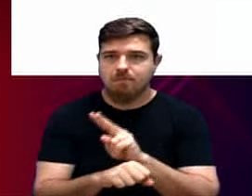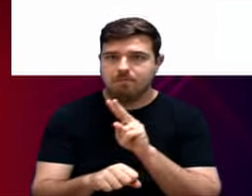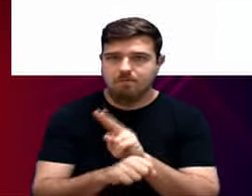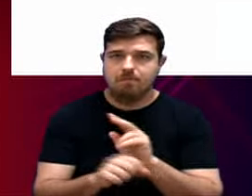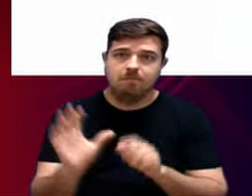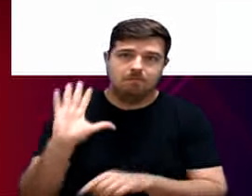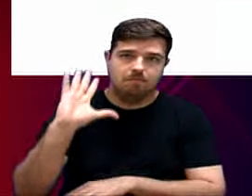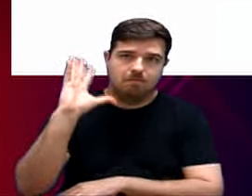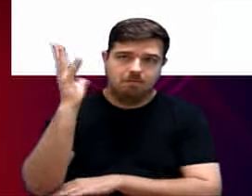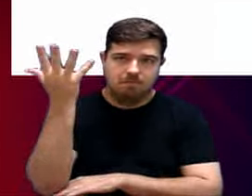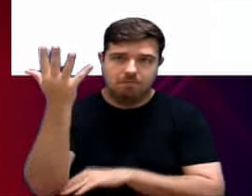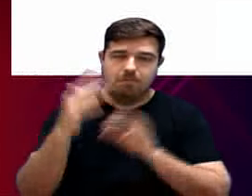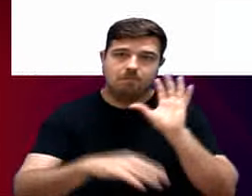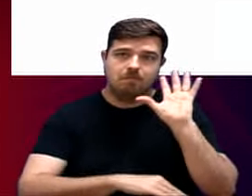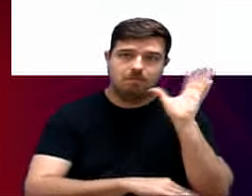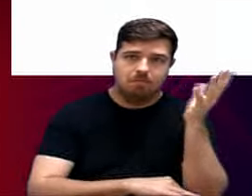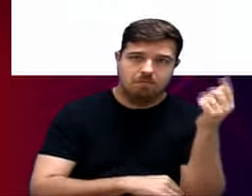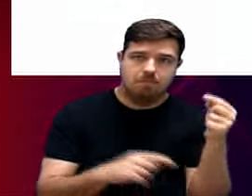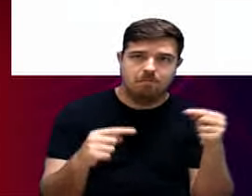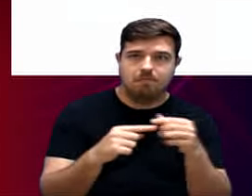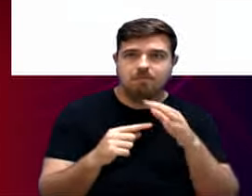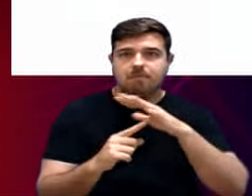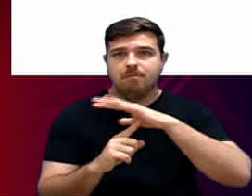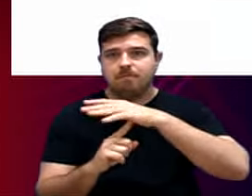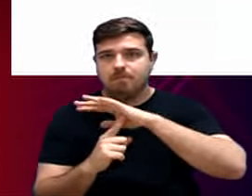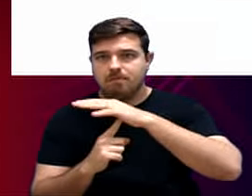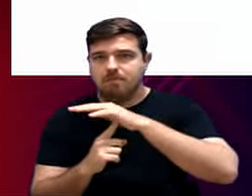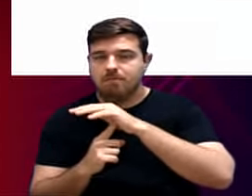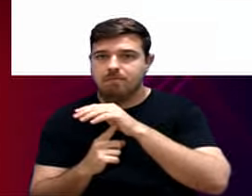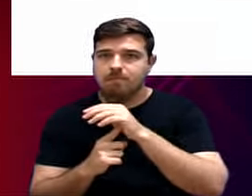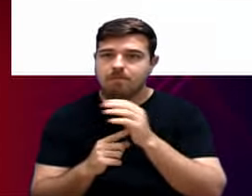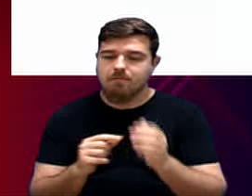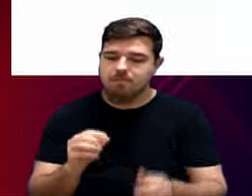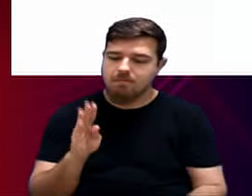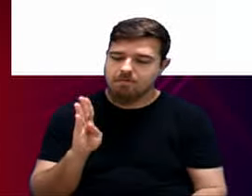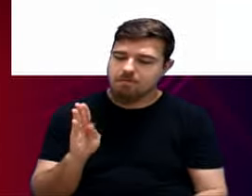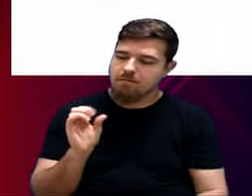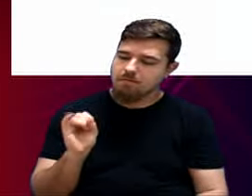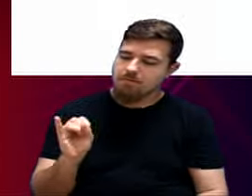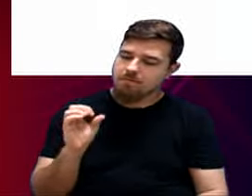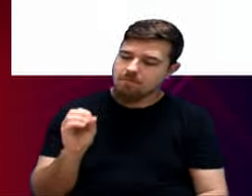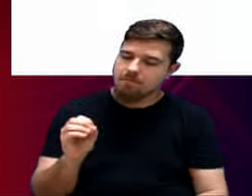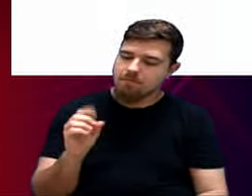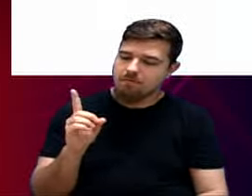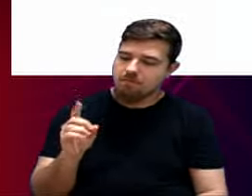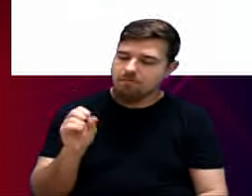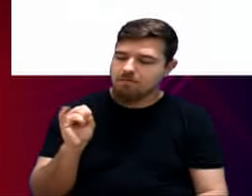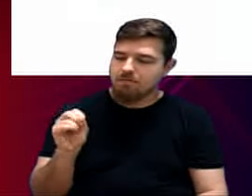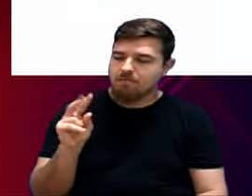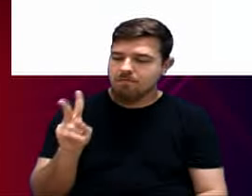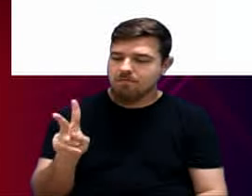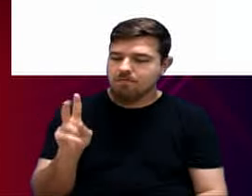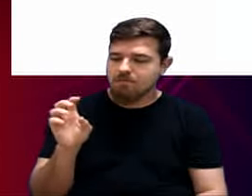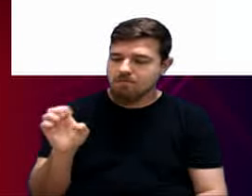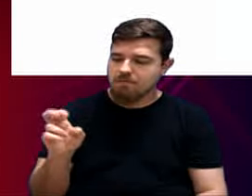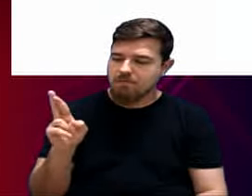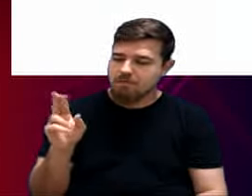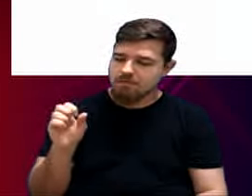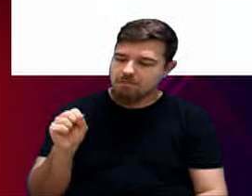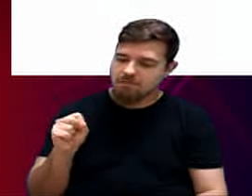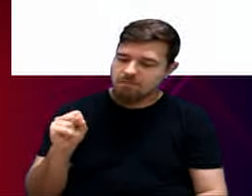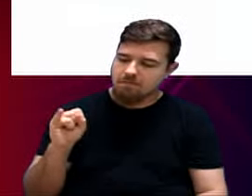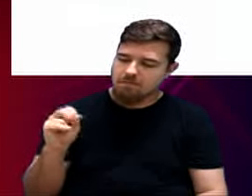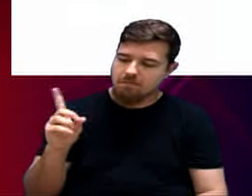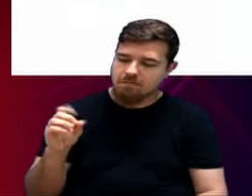biodiversidade a gente tá na verdade e eh repetindo a informação Mas é